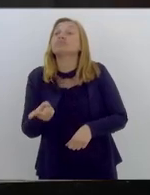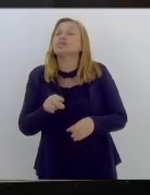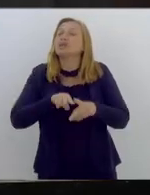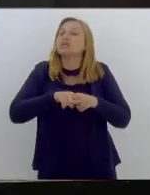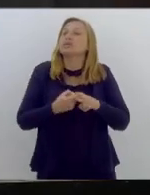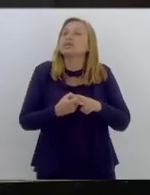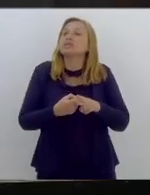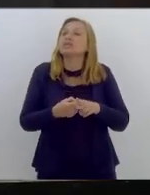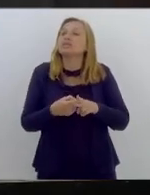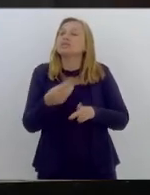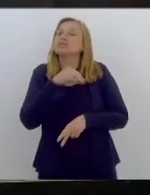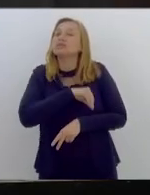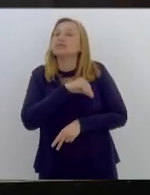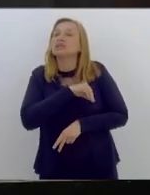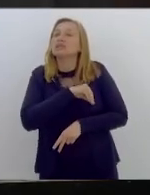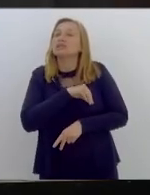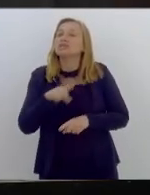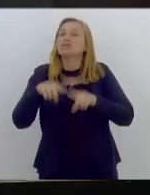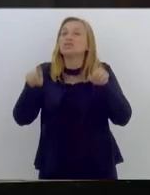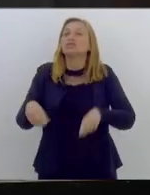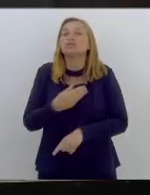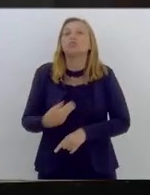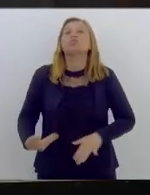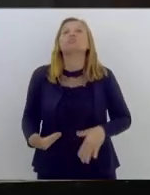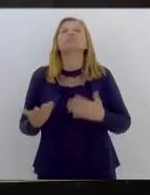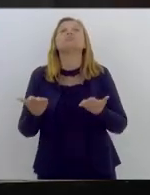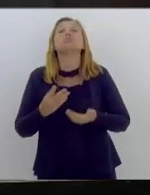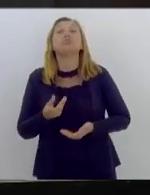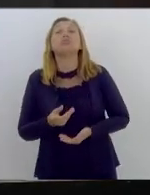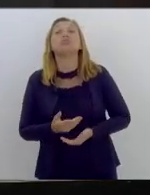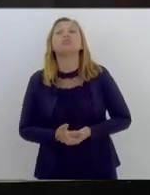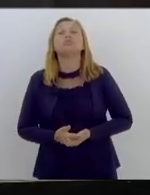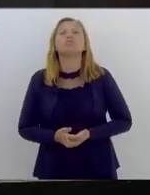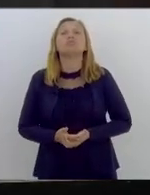reposição salarial para o servidor público?